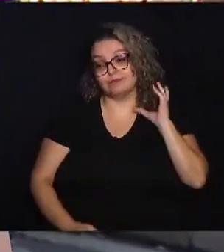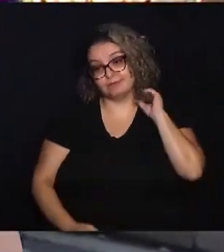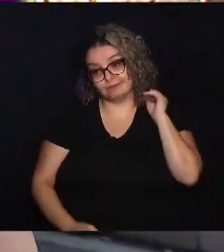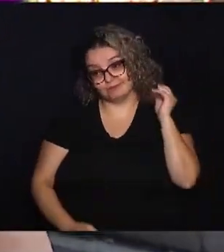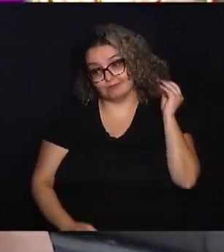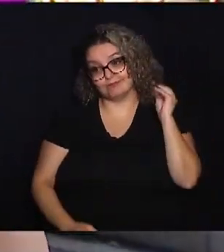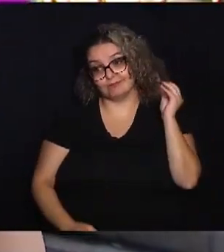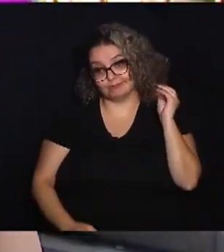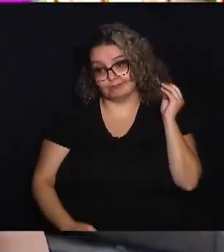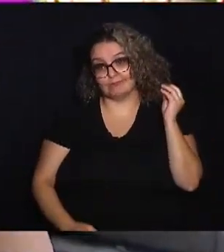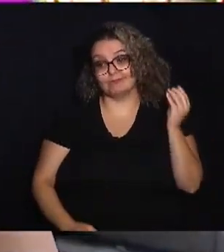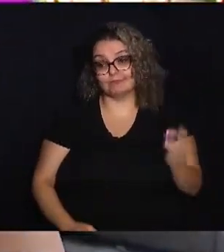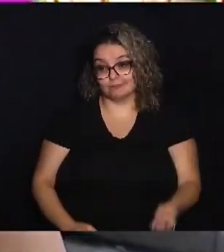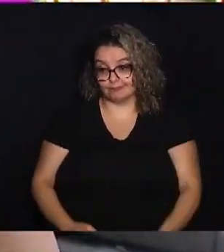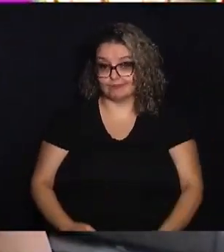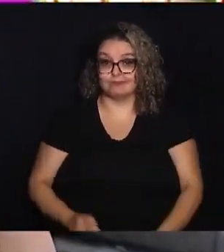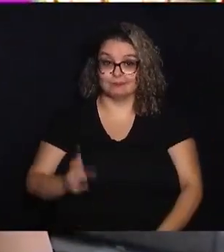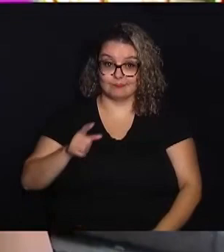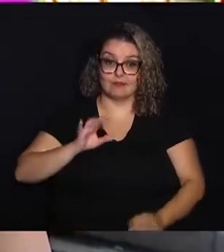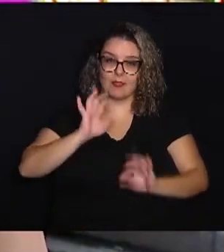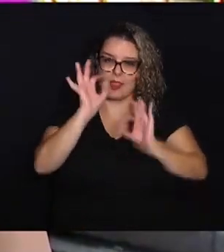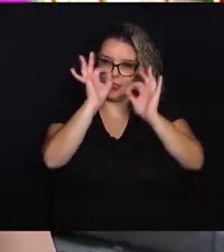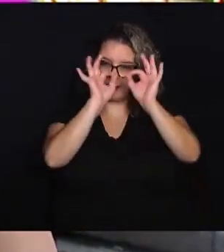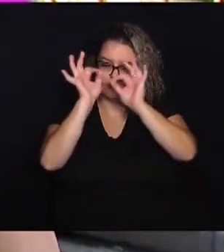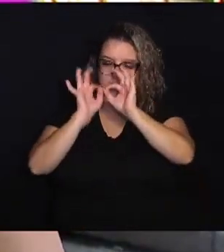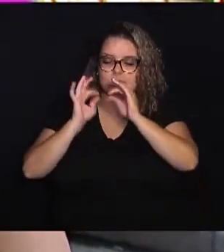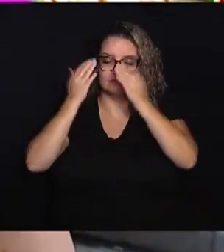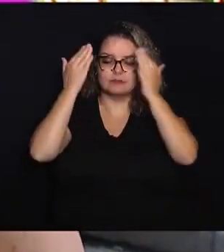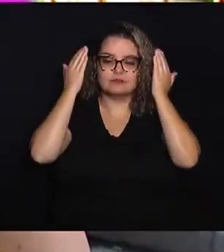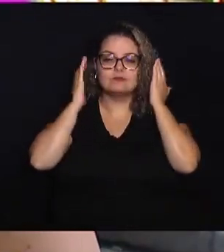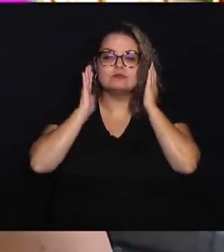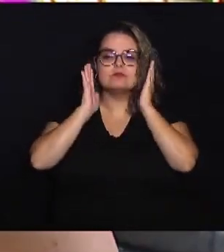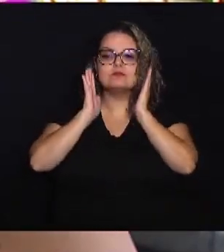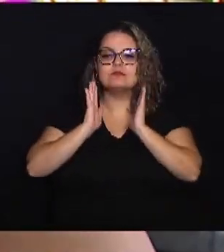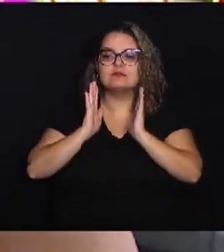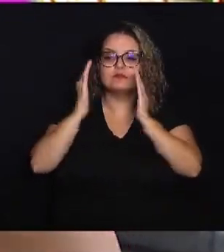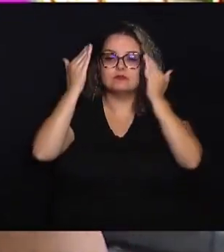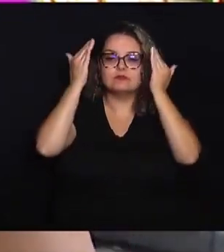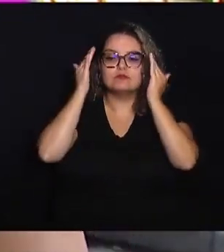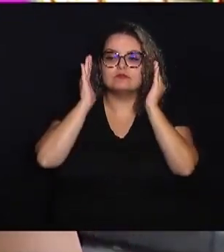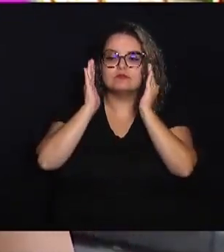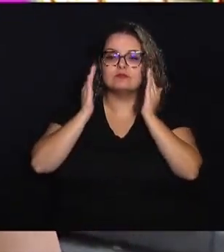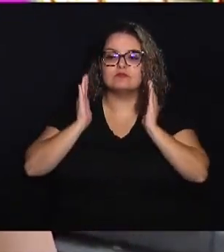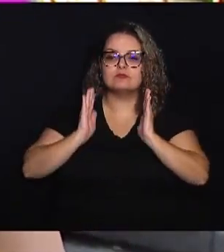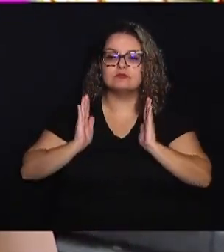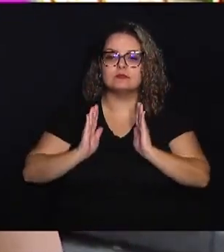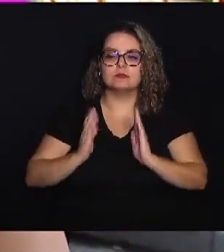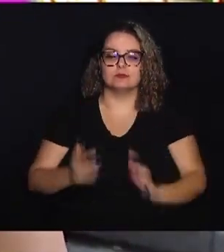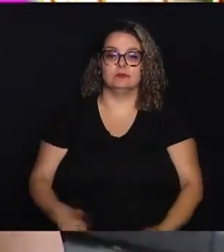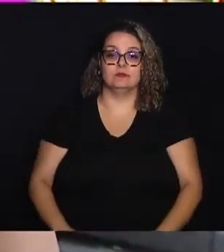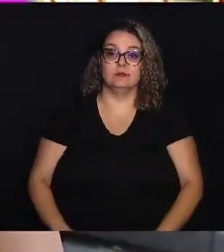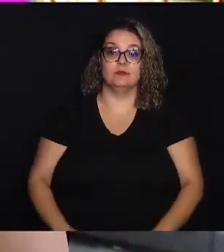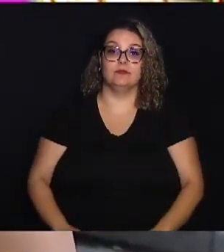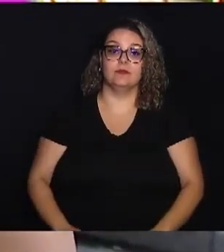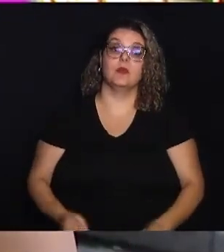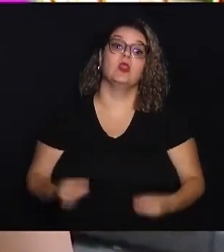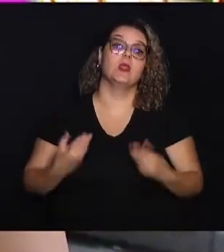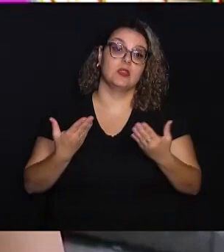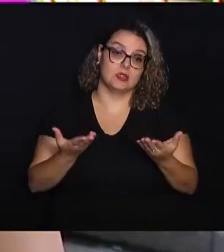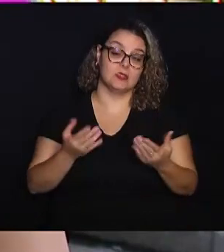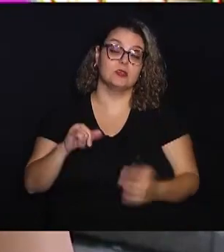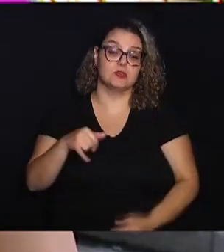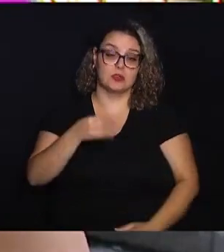né, são a moldura do rosto das pessoas e estamos aí trazendo essa oportunidade